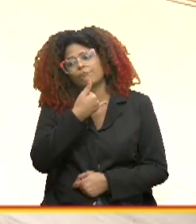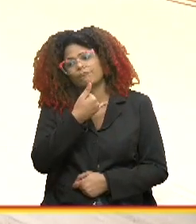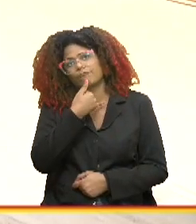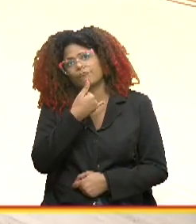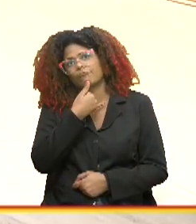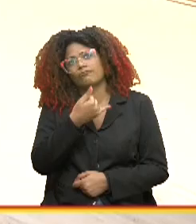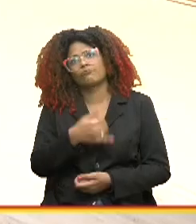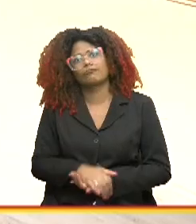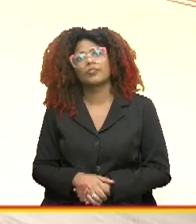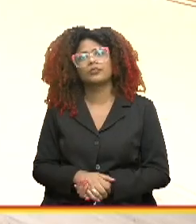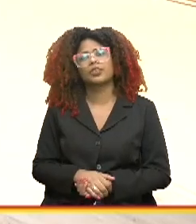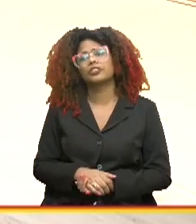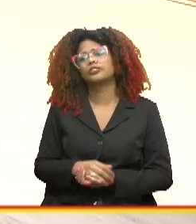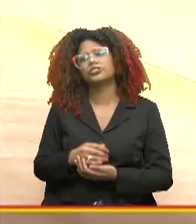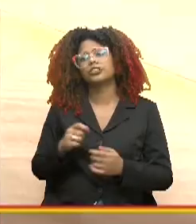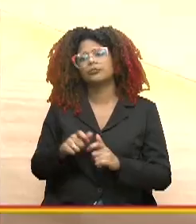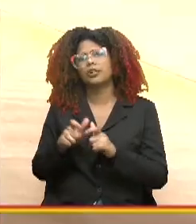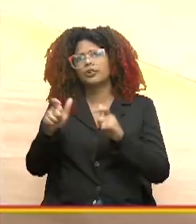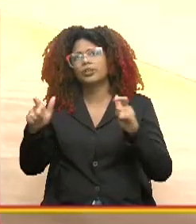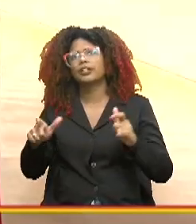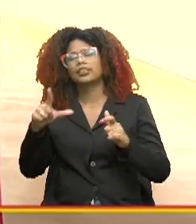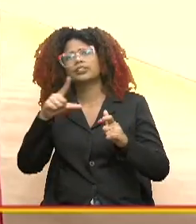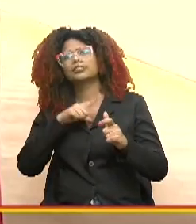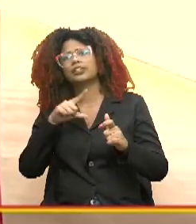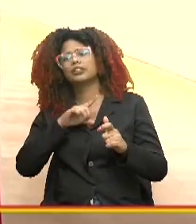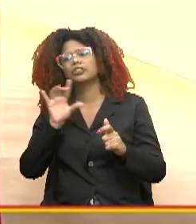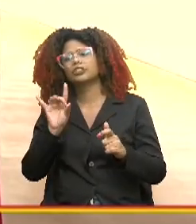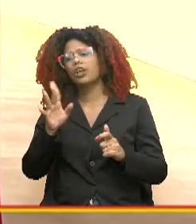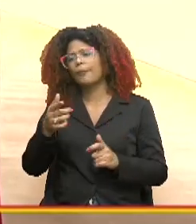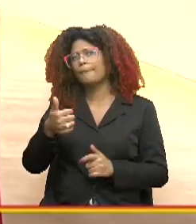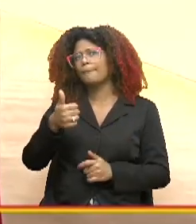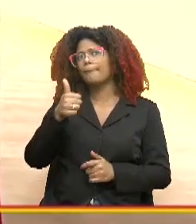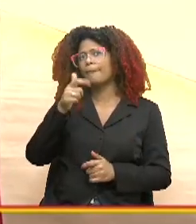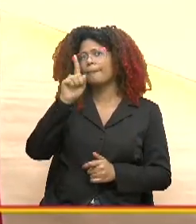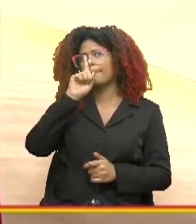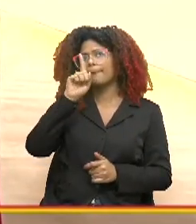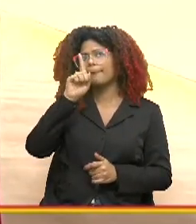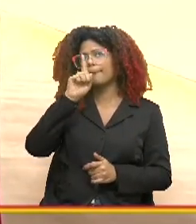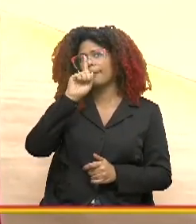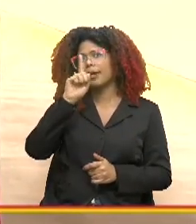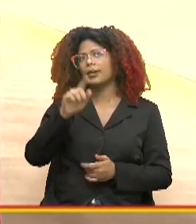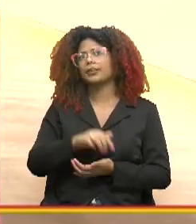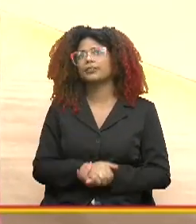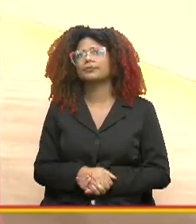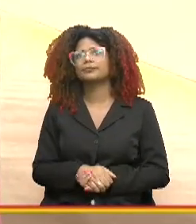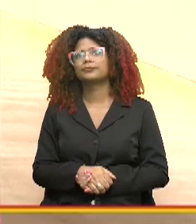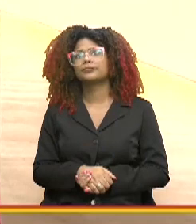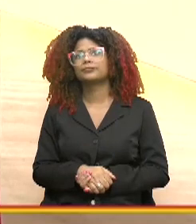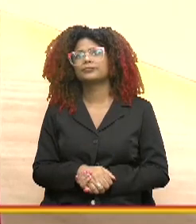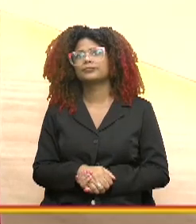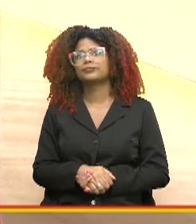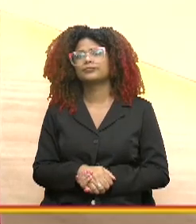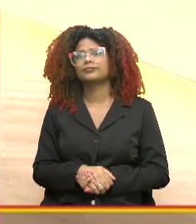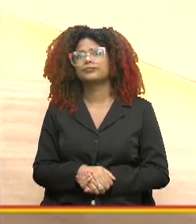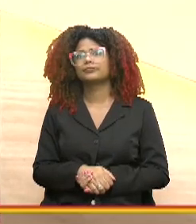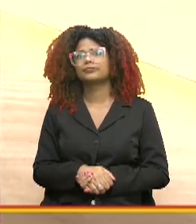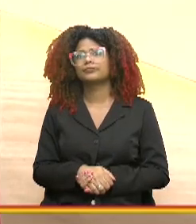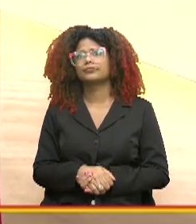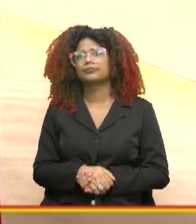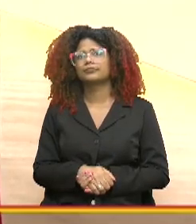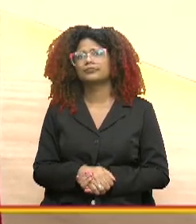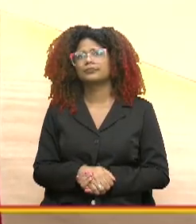vários né que tem pai desconhecido né E aí na hora eu tive que escolher que daí virou piada lá em casa porque lá em casa